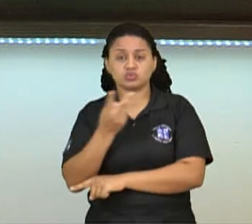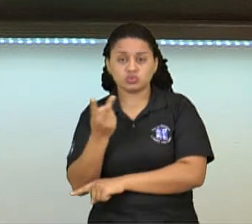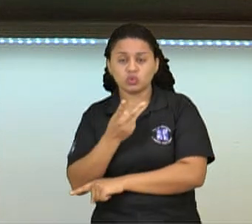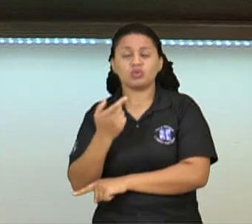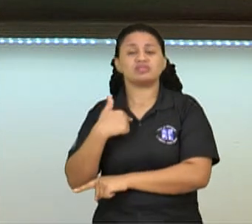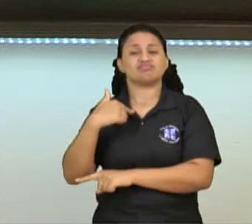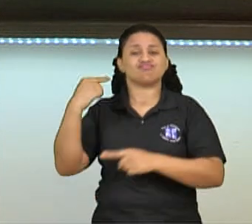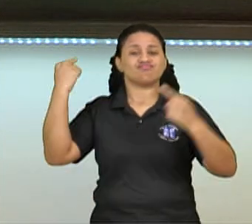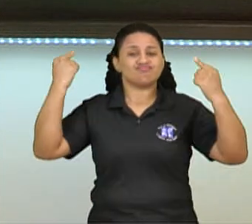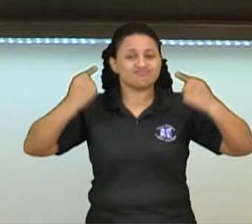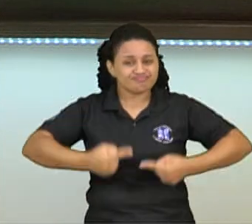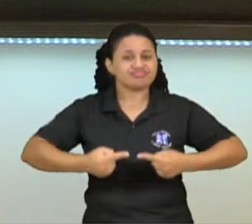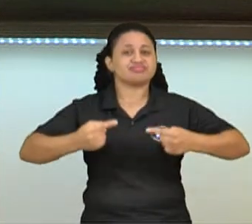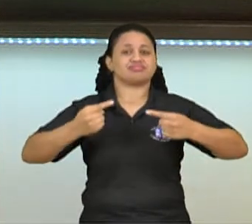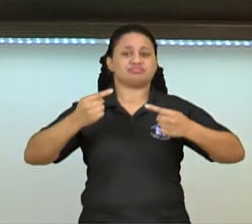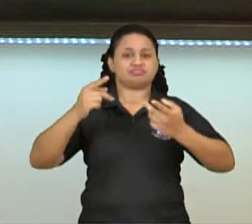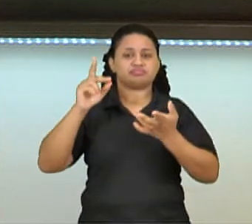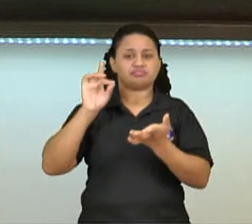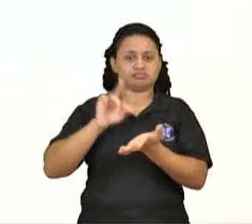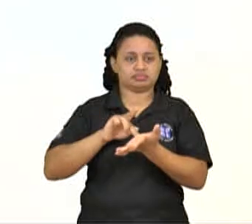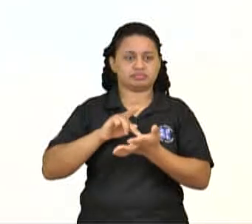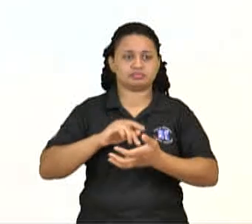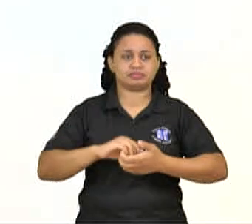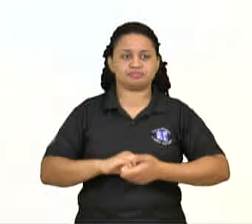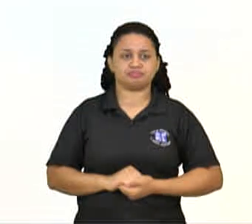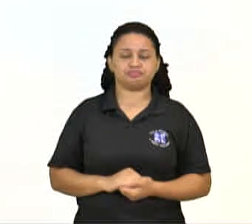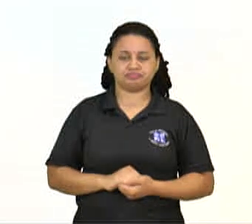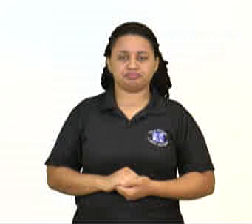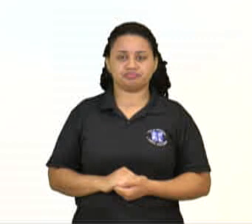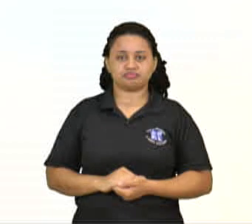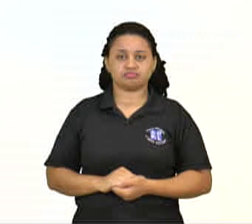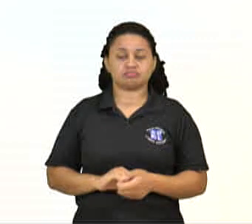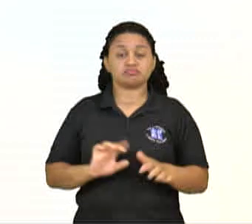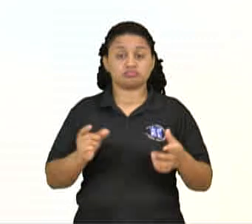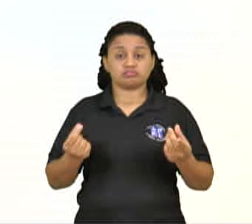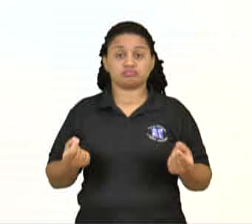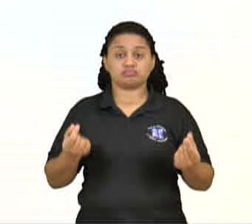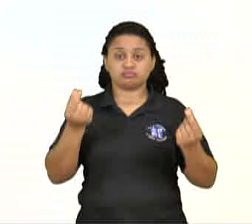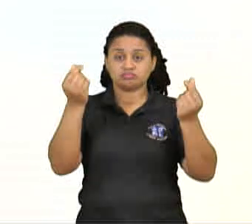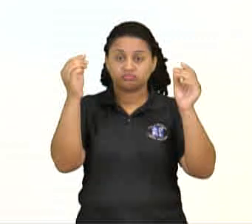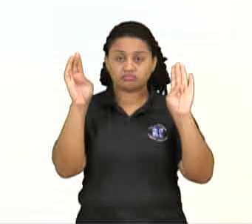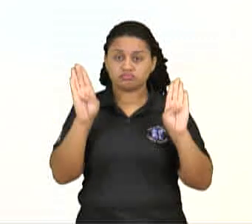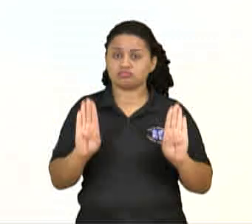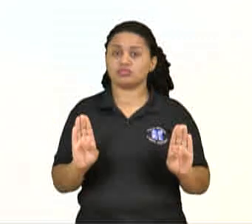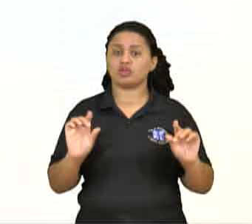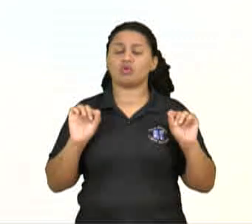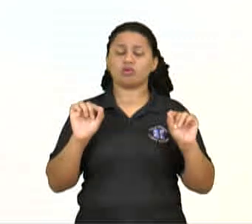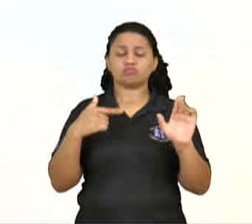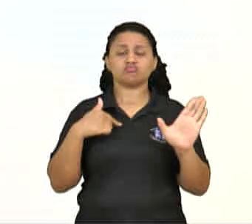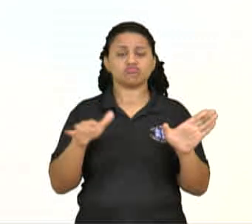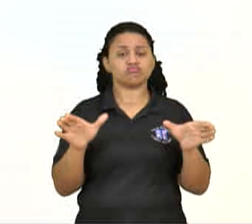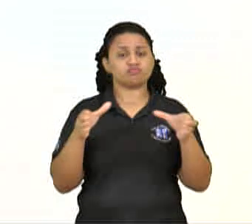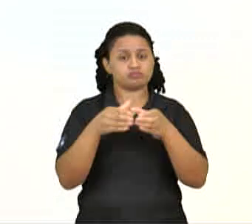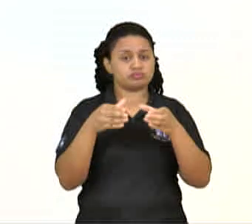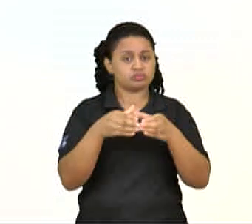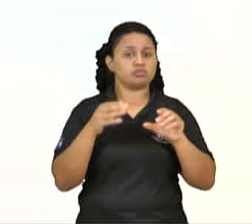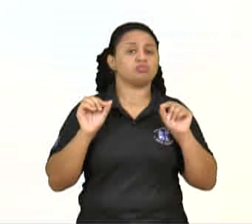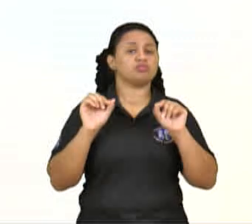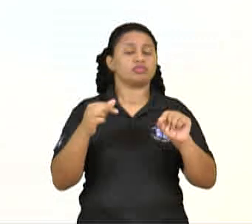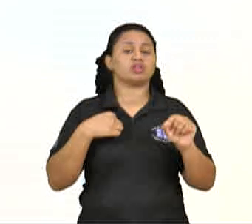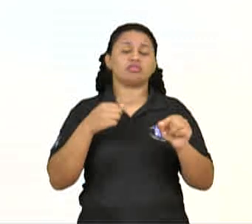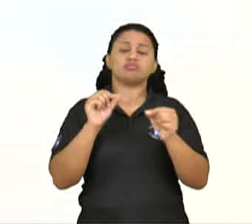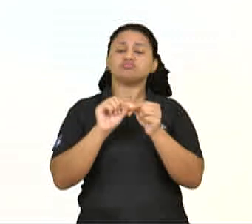entrar num grande conflito. A burguesia, ela vai ser o grupo que vai fazer